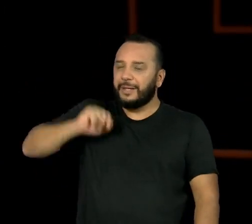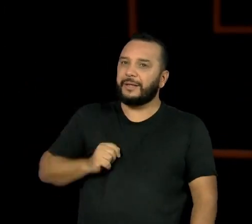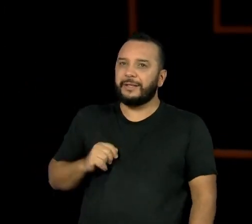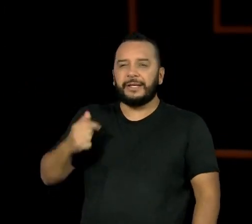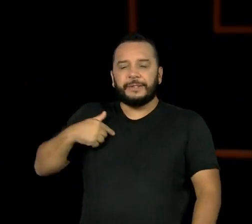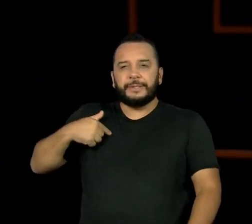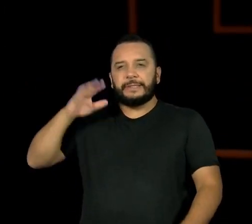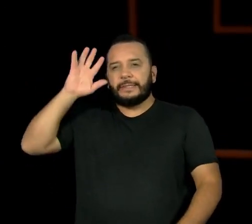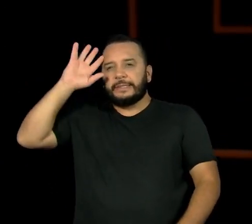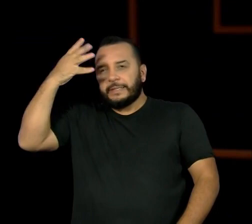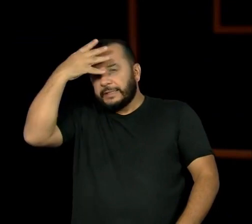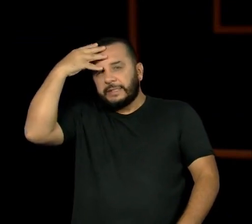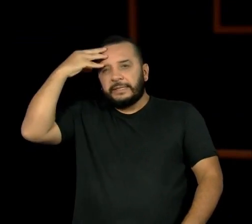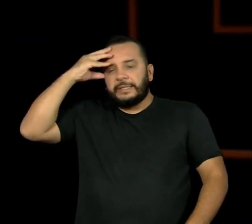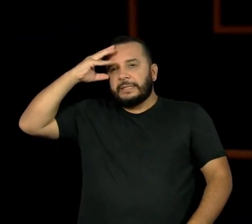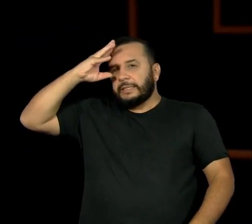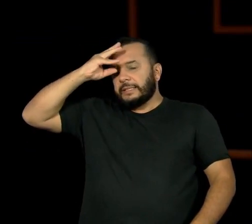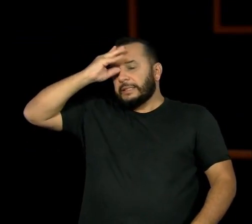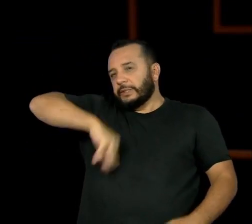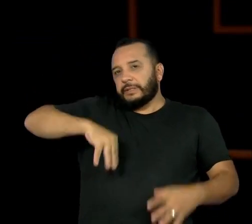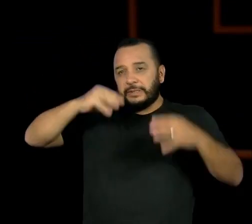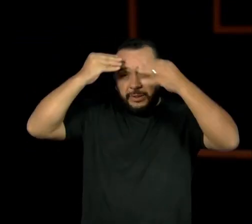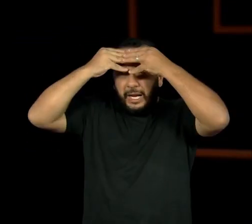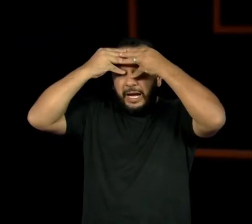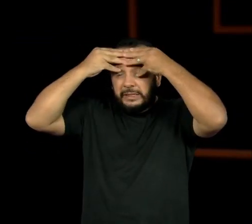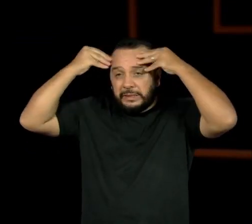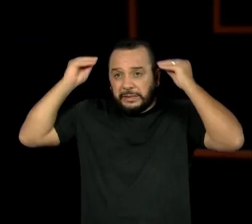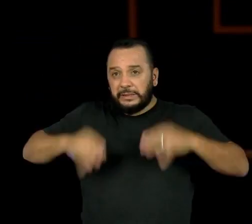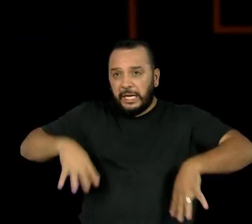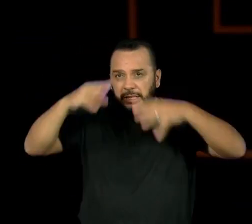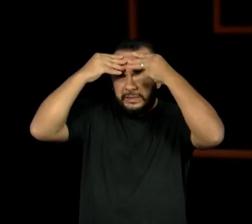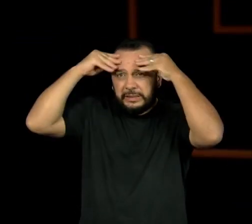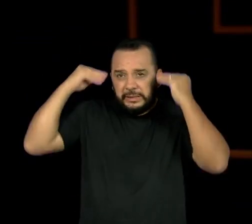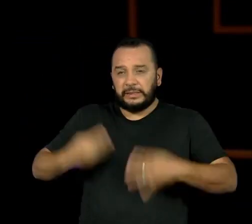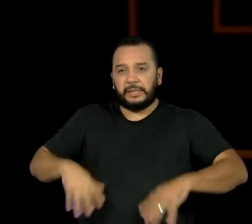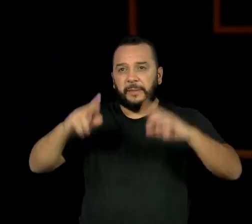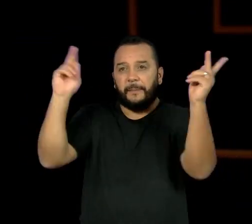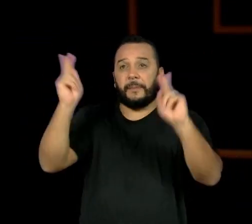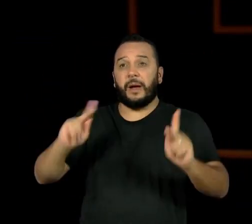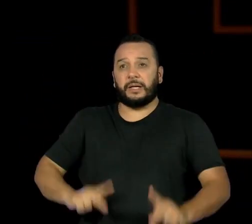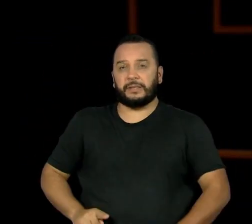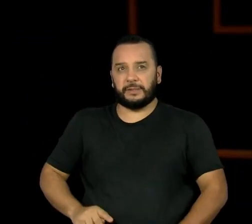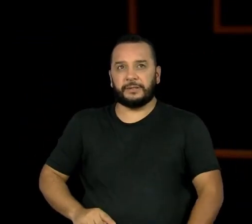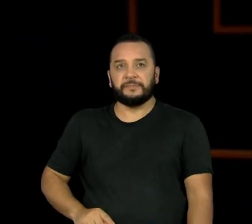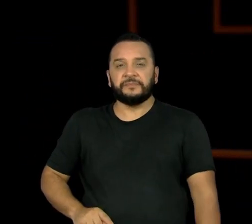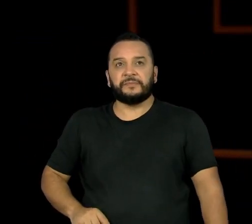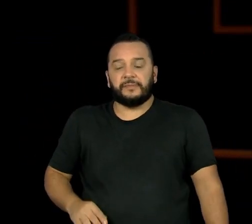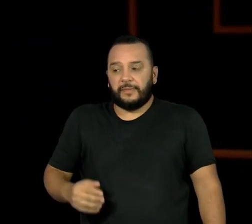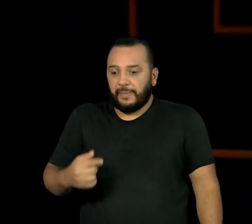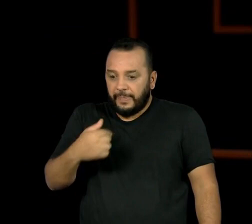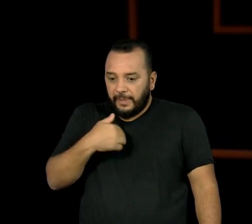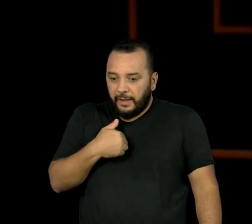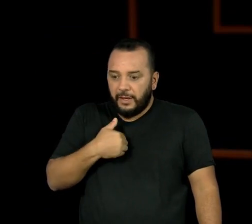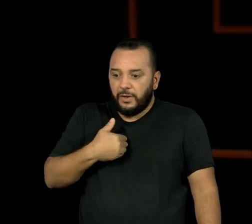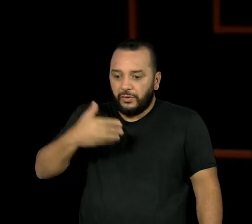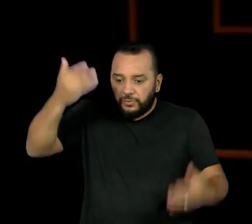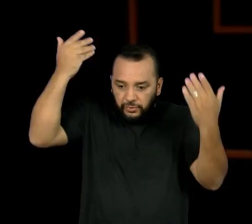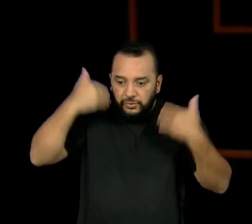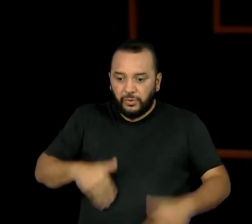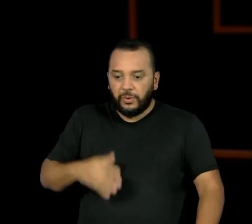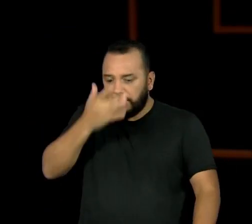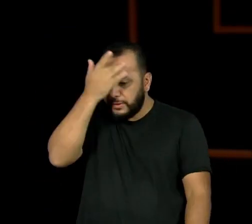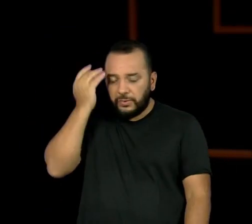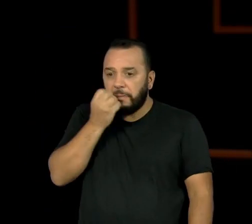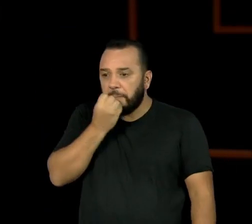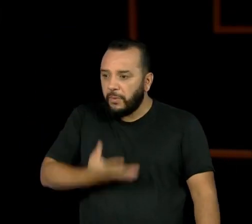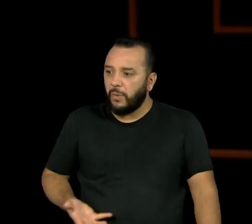resolvendo. Eu me lembro que teve uma hora que eu falei assim, poxa, se eles soubessem que eu sou boa, eu pensava assim, eles não iam achar